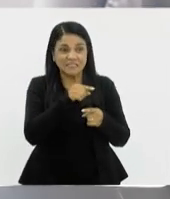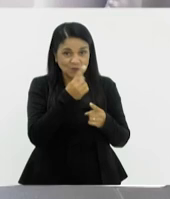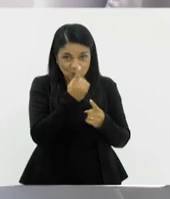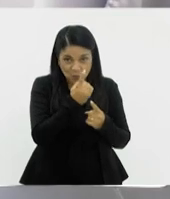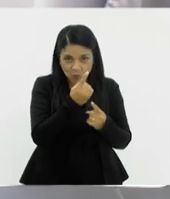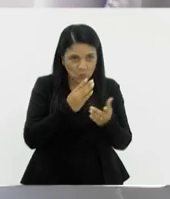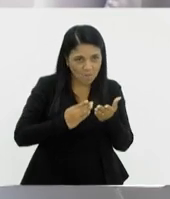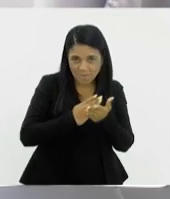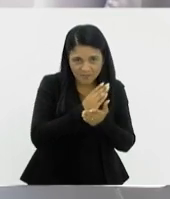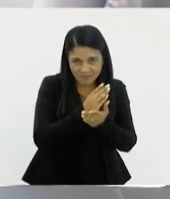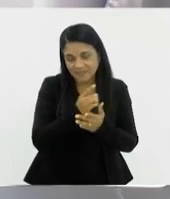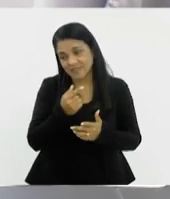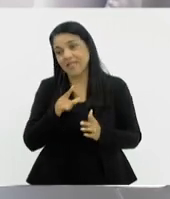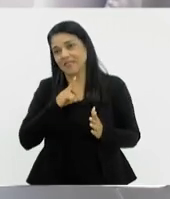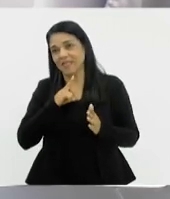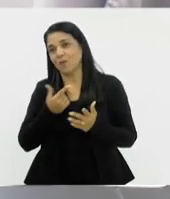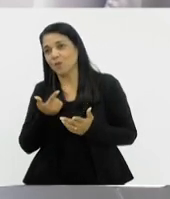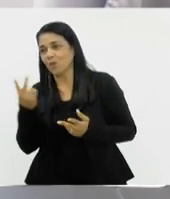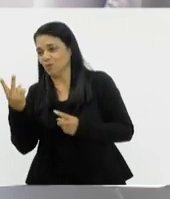ele engata o menor.